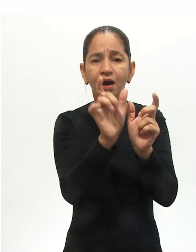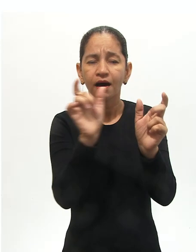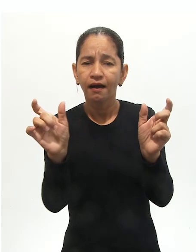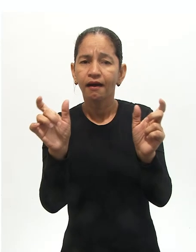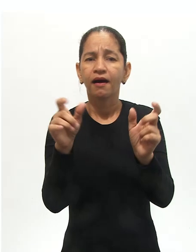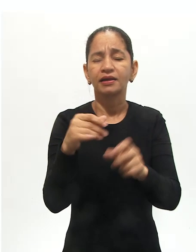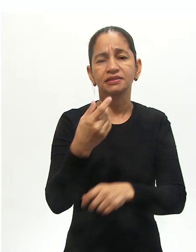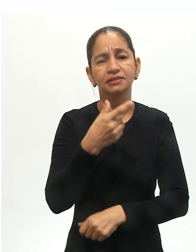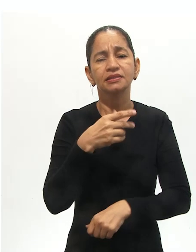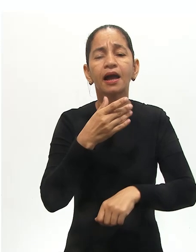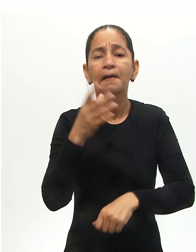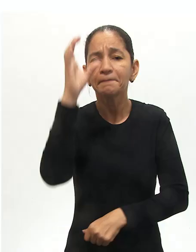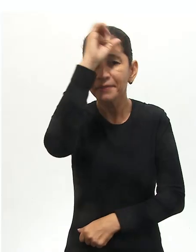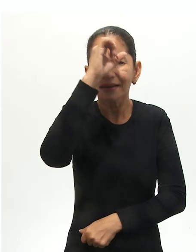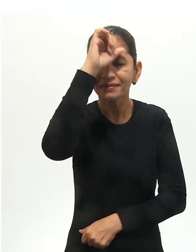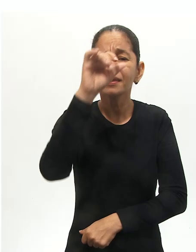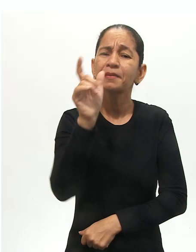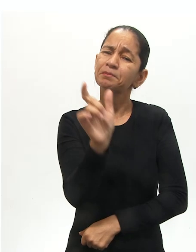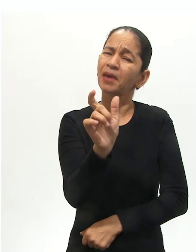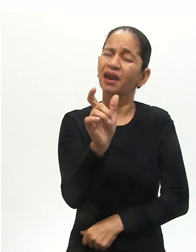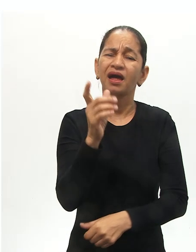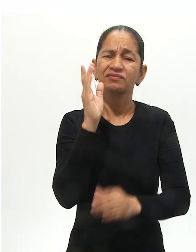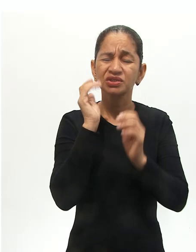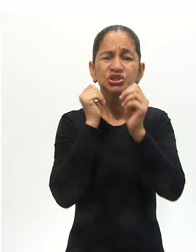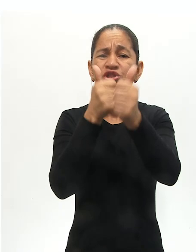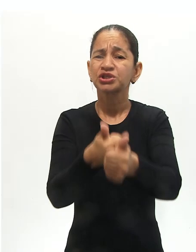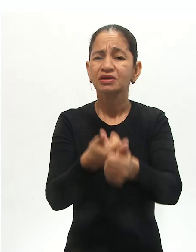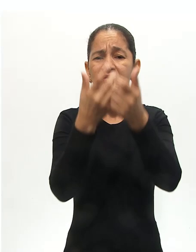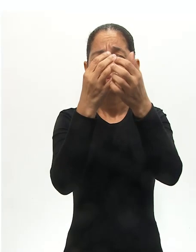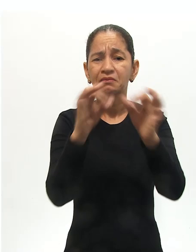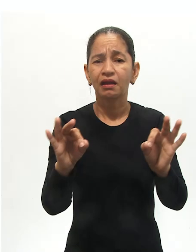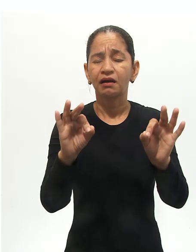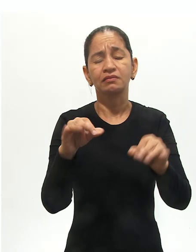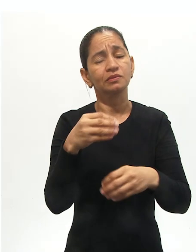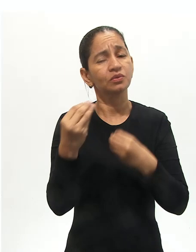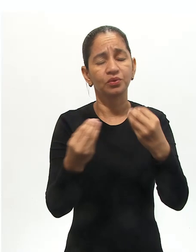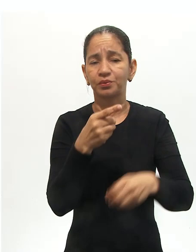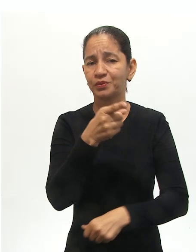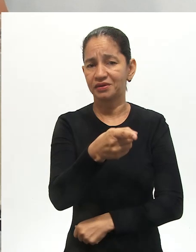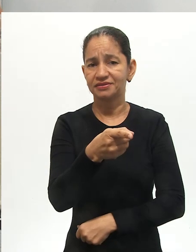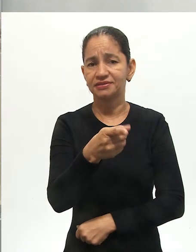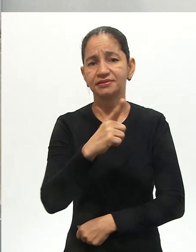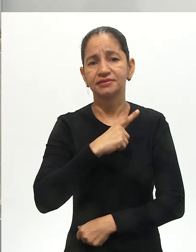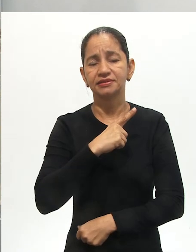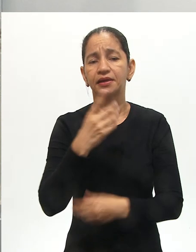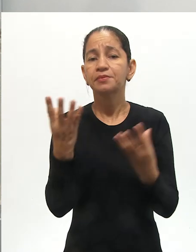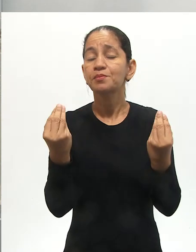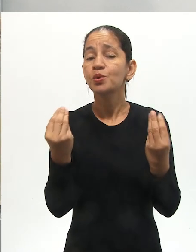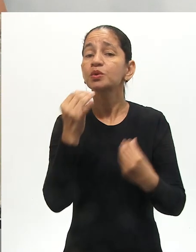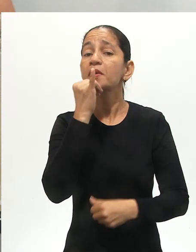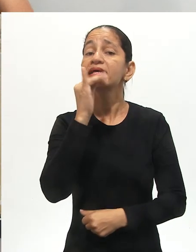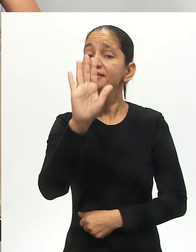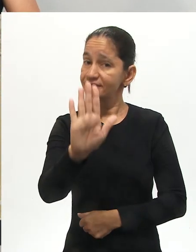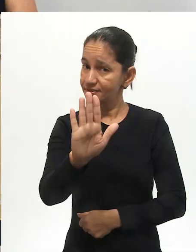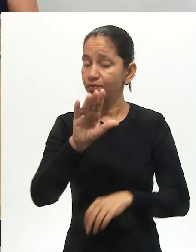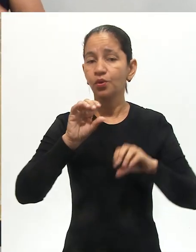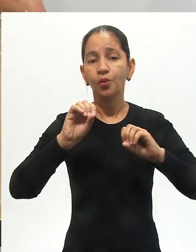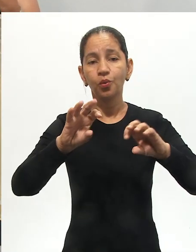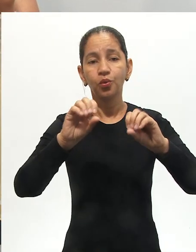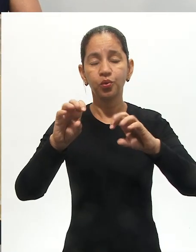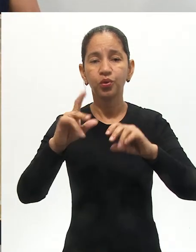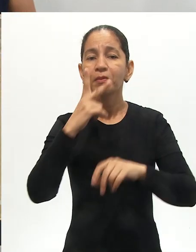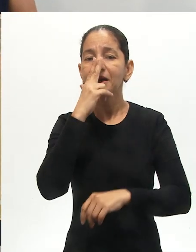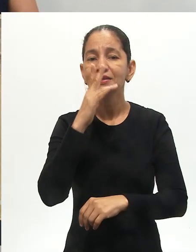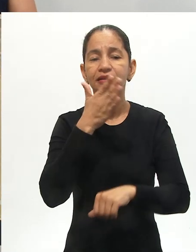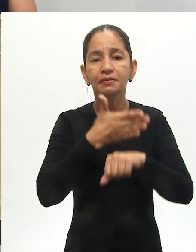silabar e soletrar. Então, basicamente, era um ensino baseado de uma